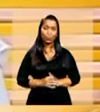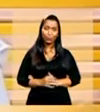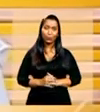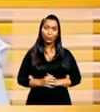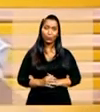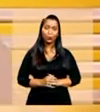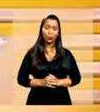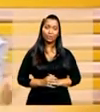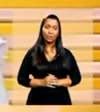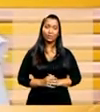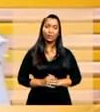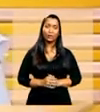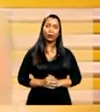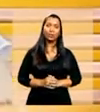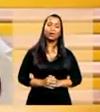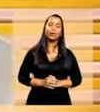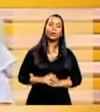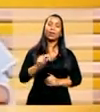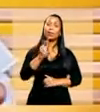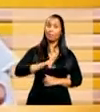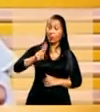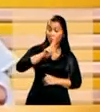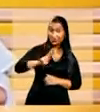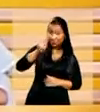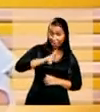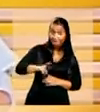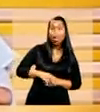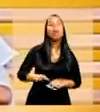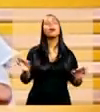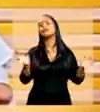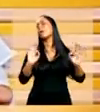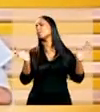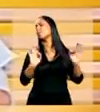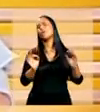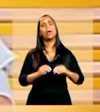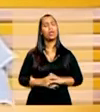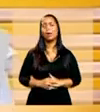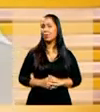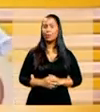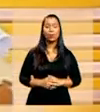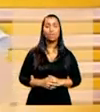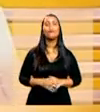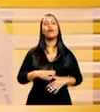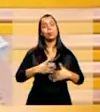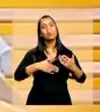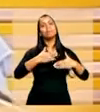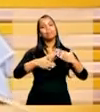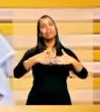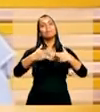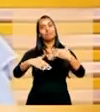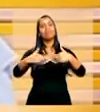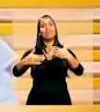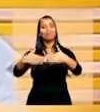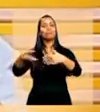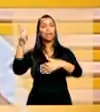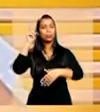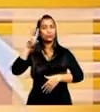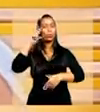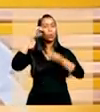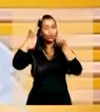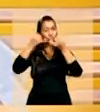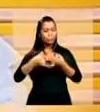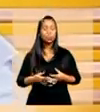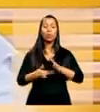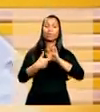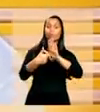Não. É para usar? Não. E por aí vai. Você vai contando